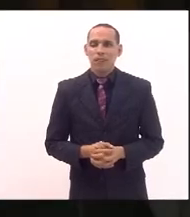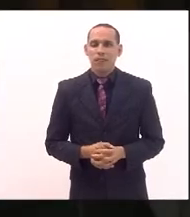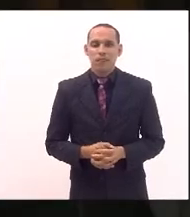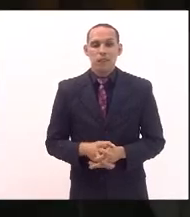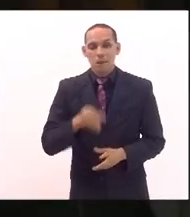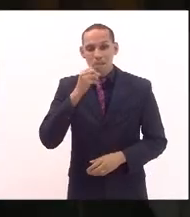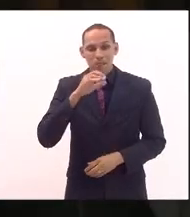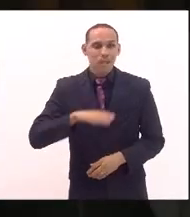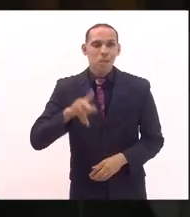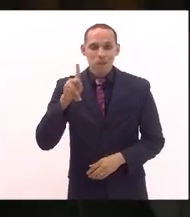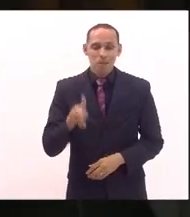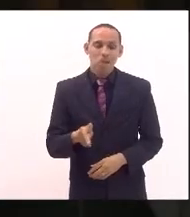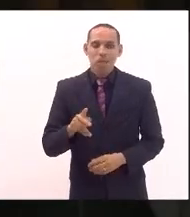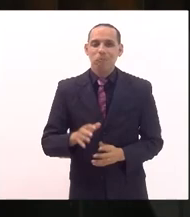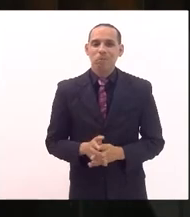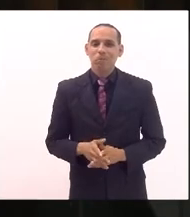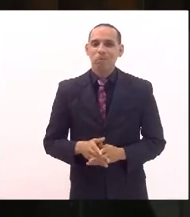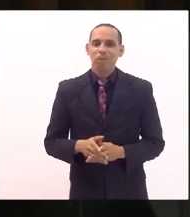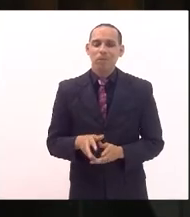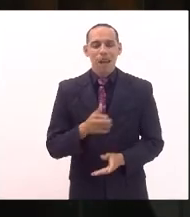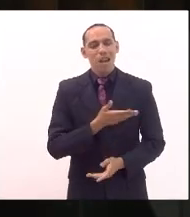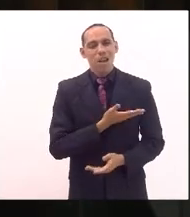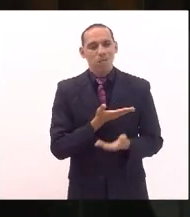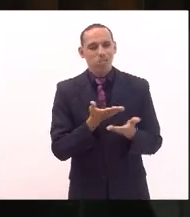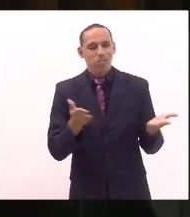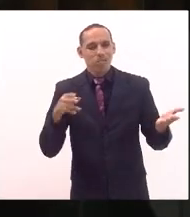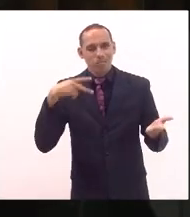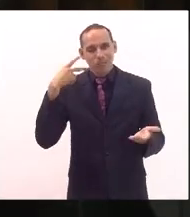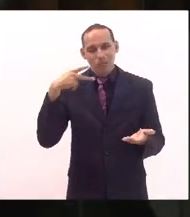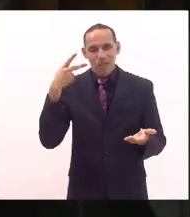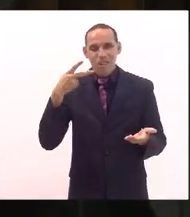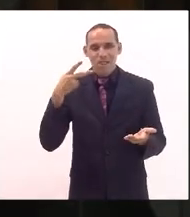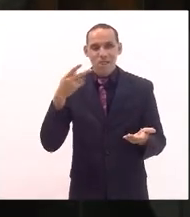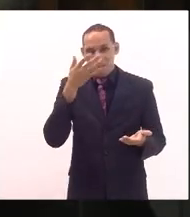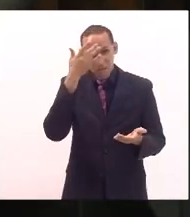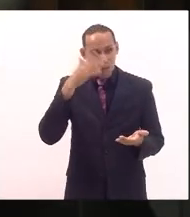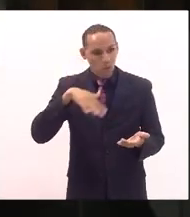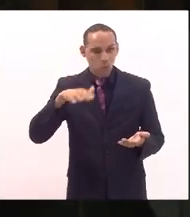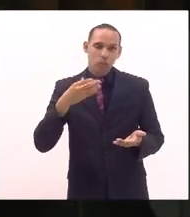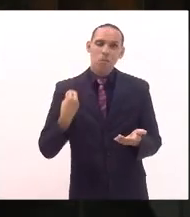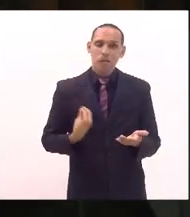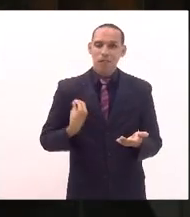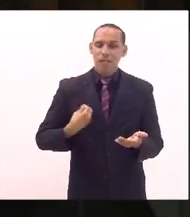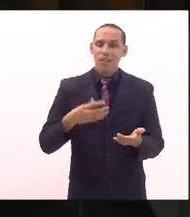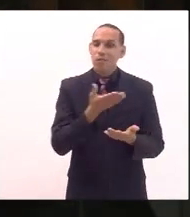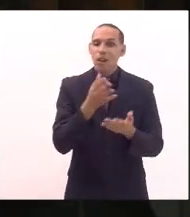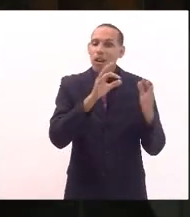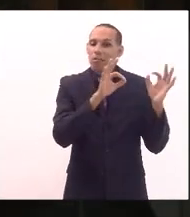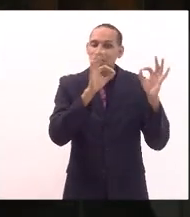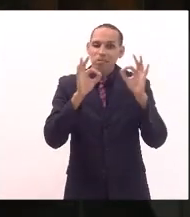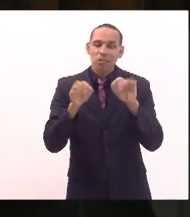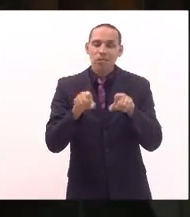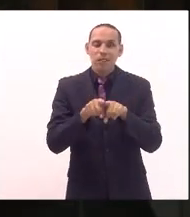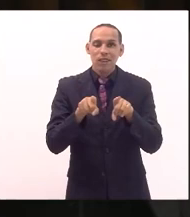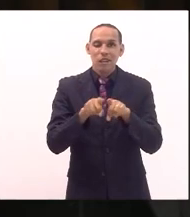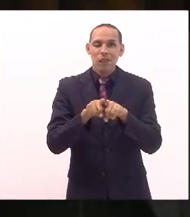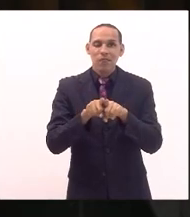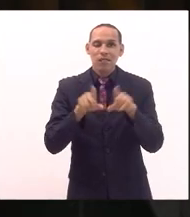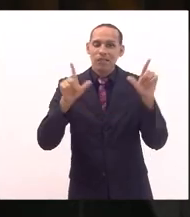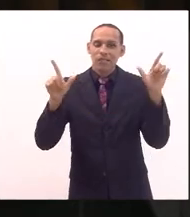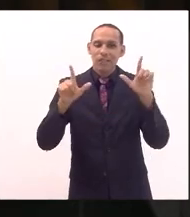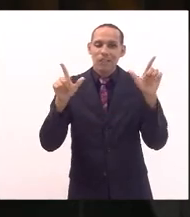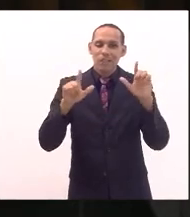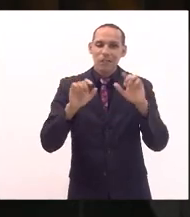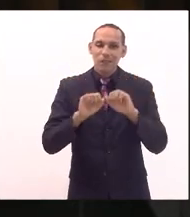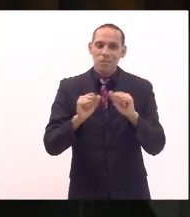Oi boa tarde Presidente novos colegas parlamentares Único presente e que nos assiste através